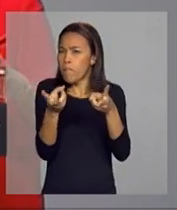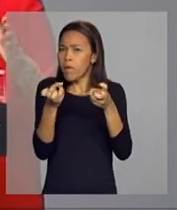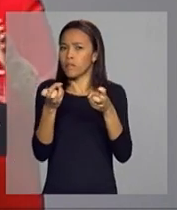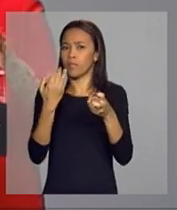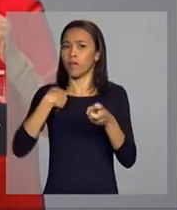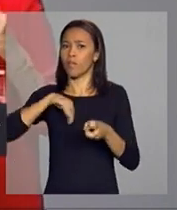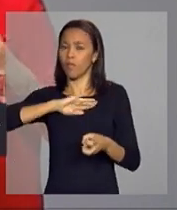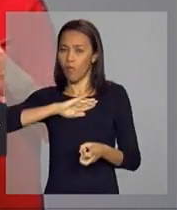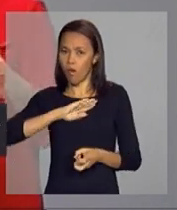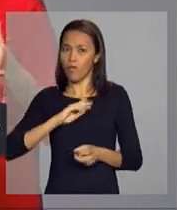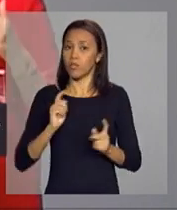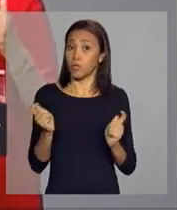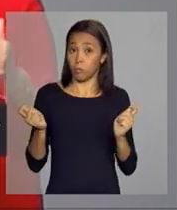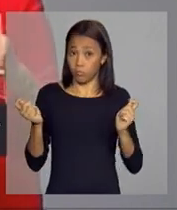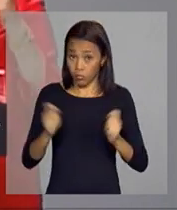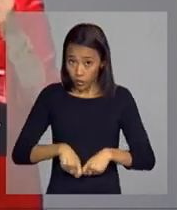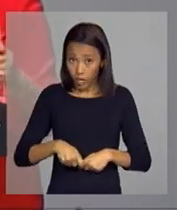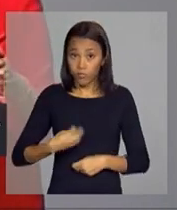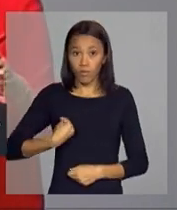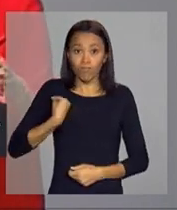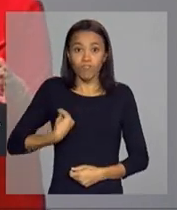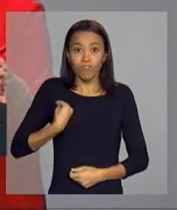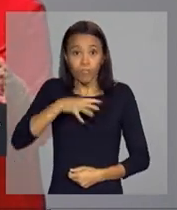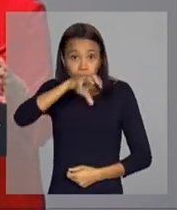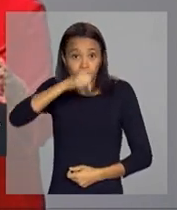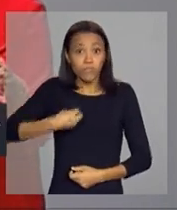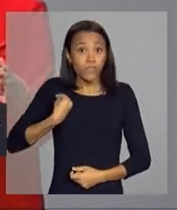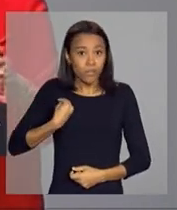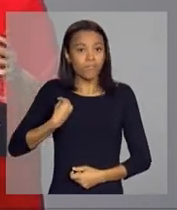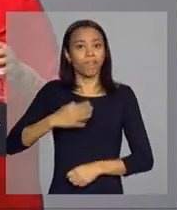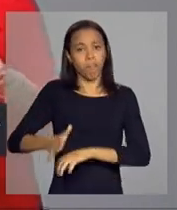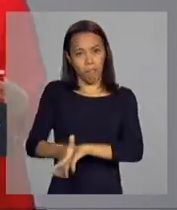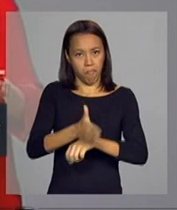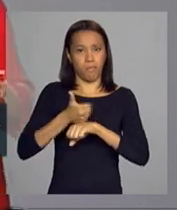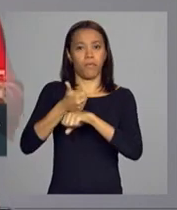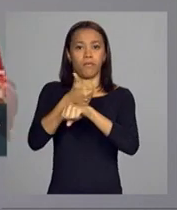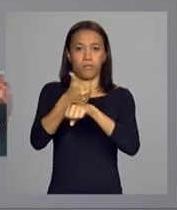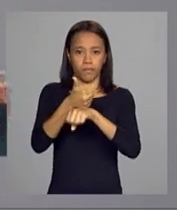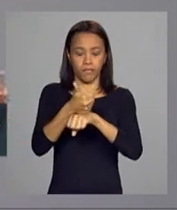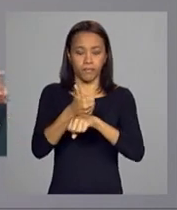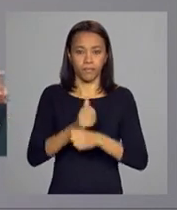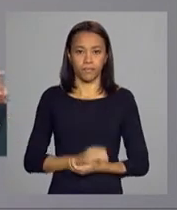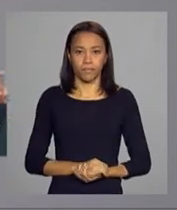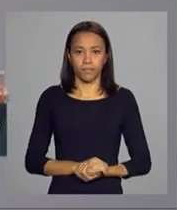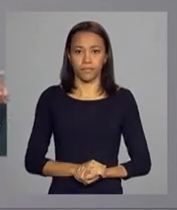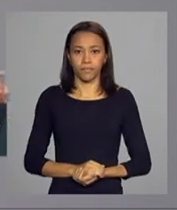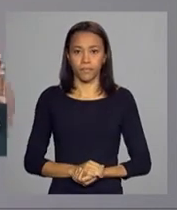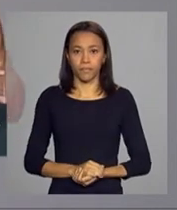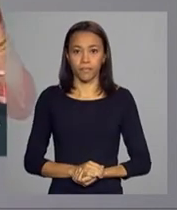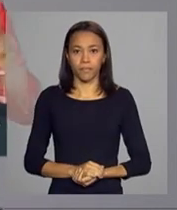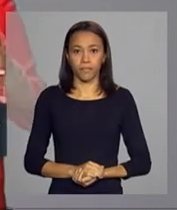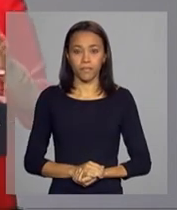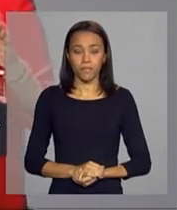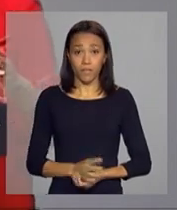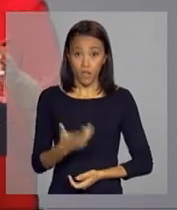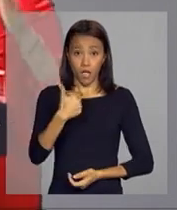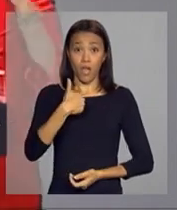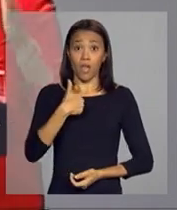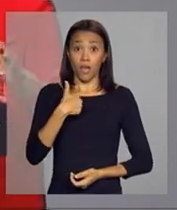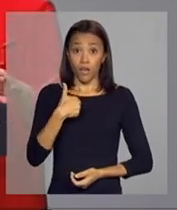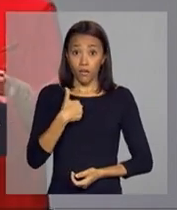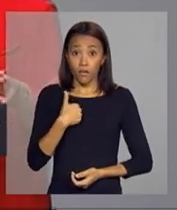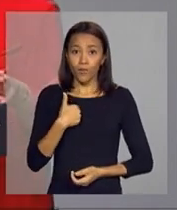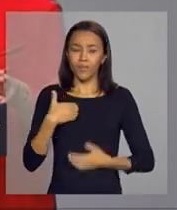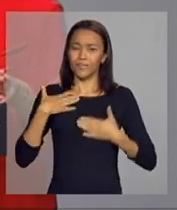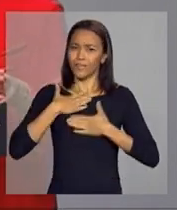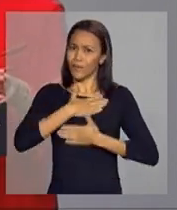podemos, enquanto estamos vivos, melhorar. Daí porque eu fico